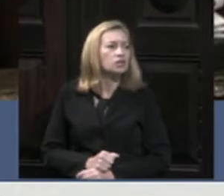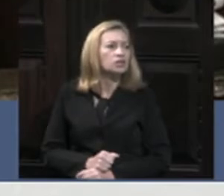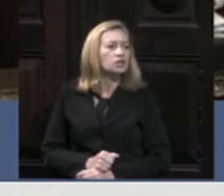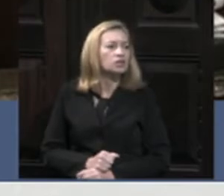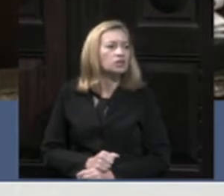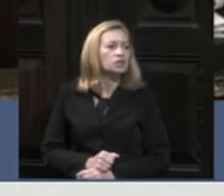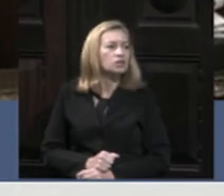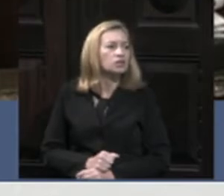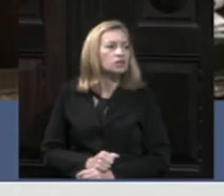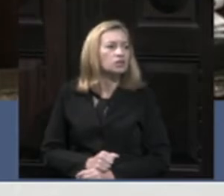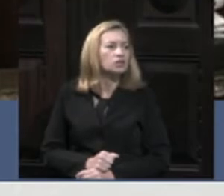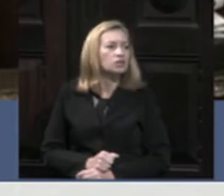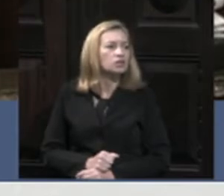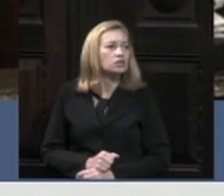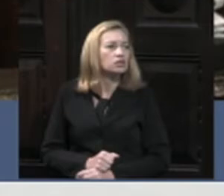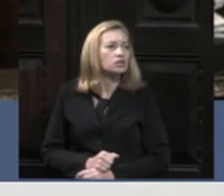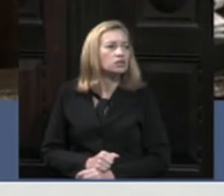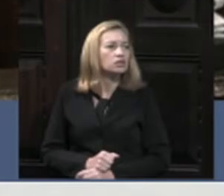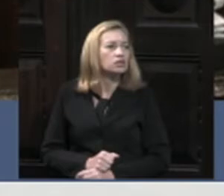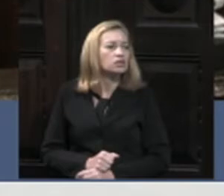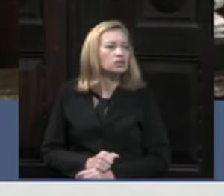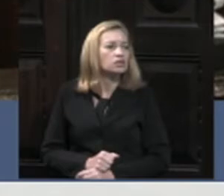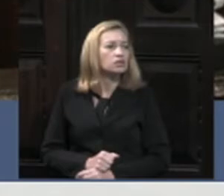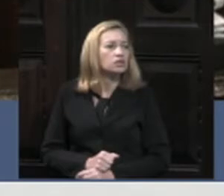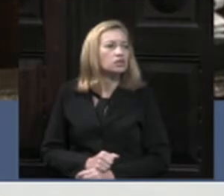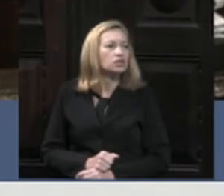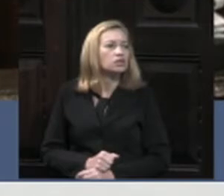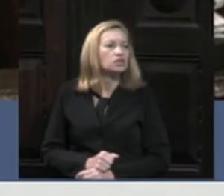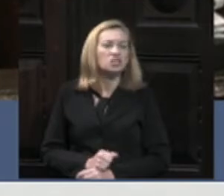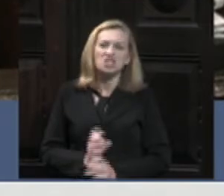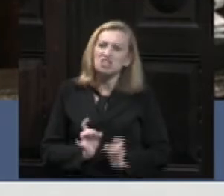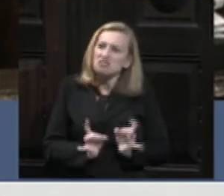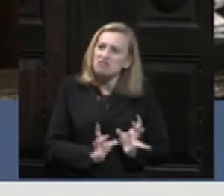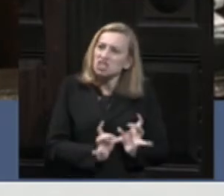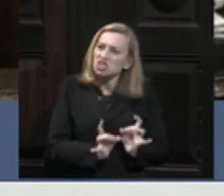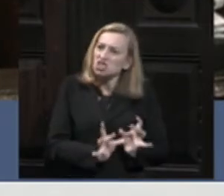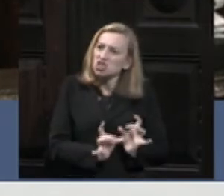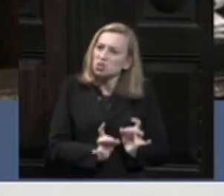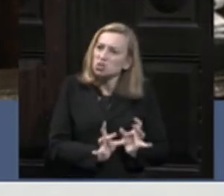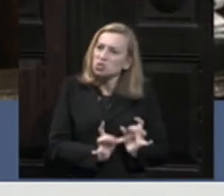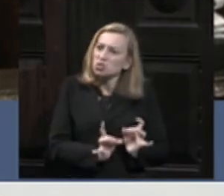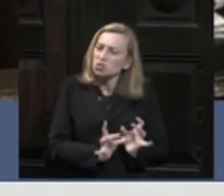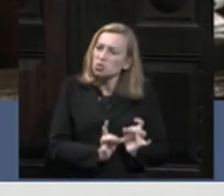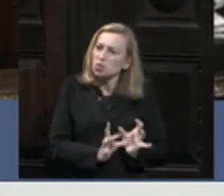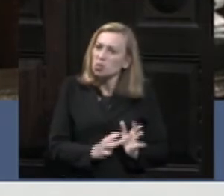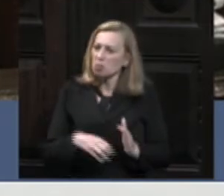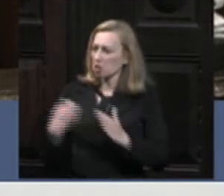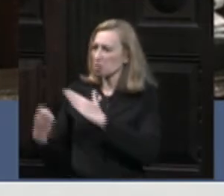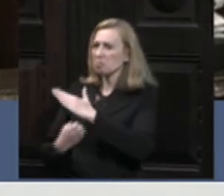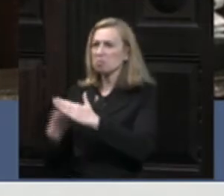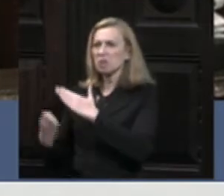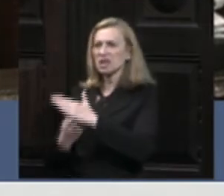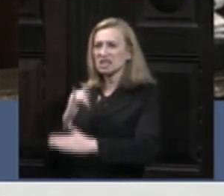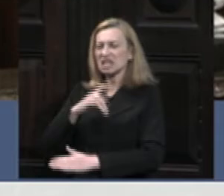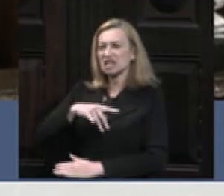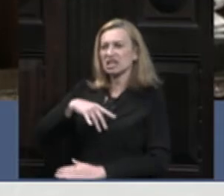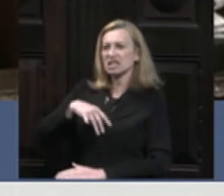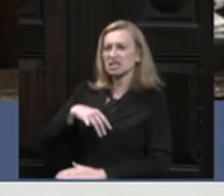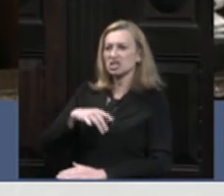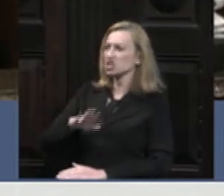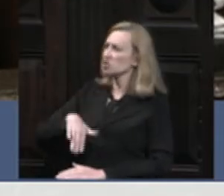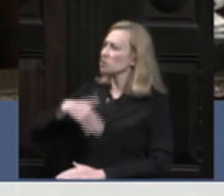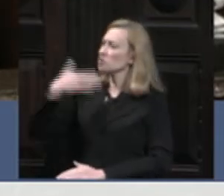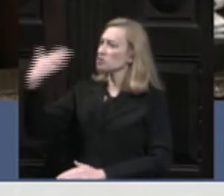apropriado por inescrupulosas multinacionais que vêm aqui